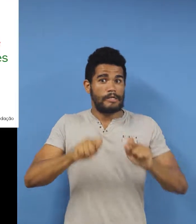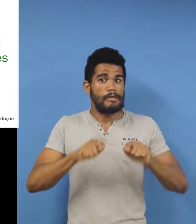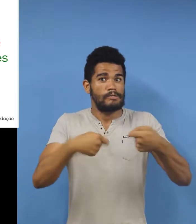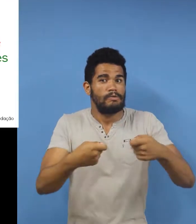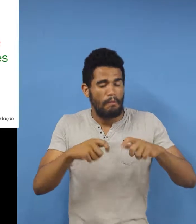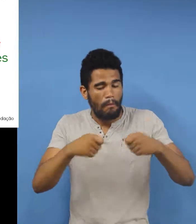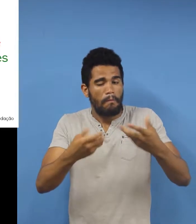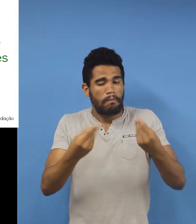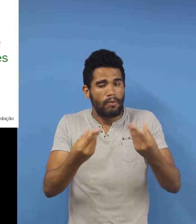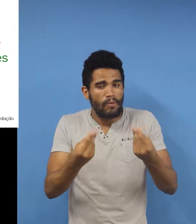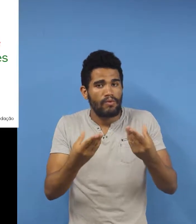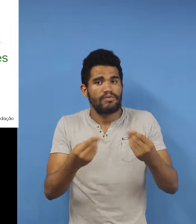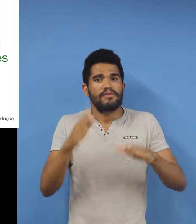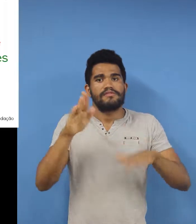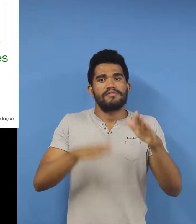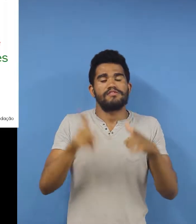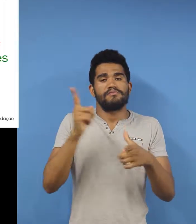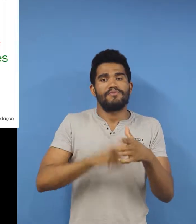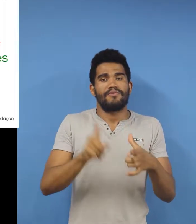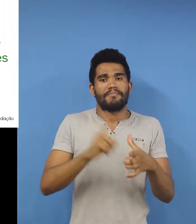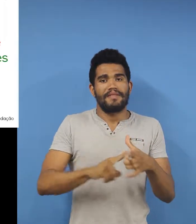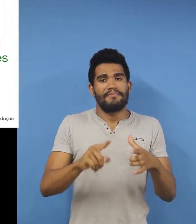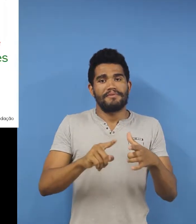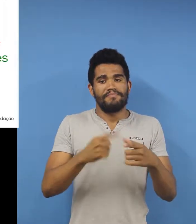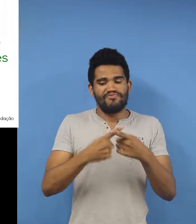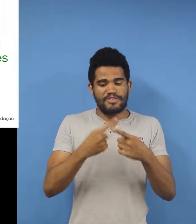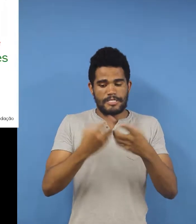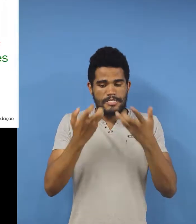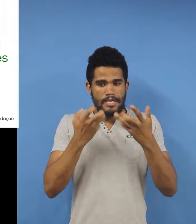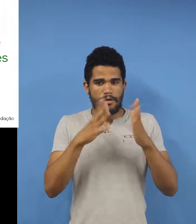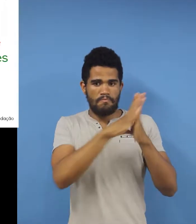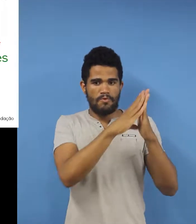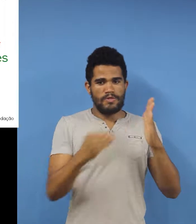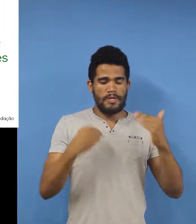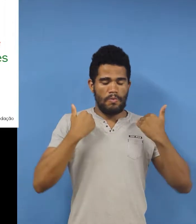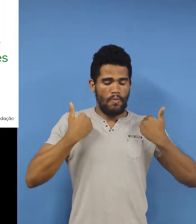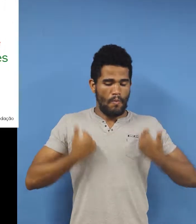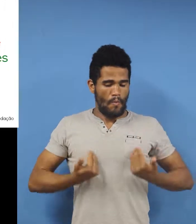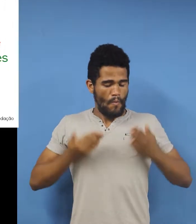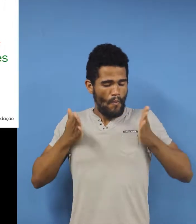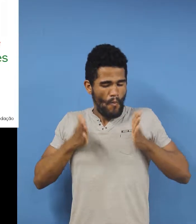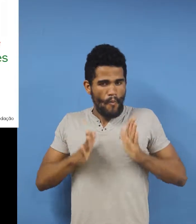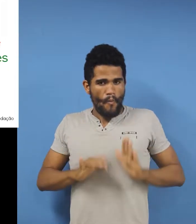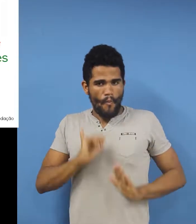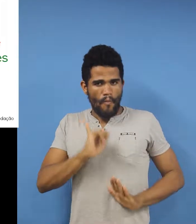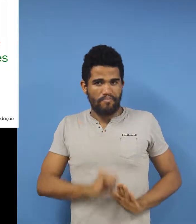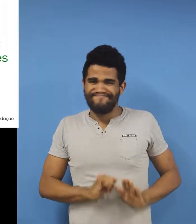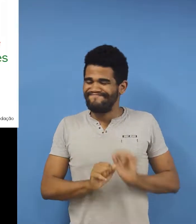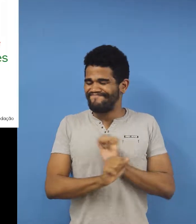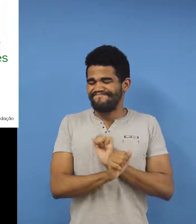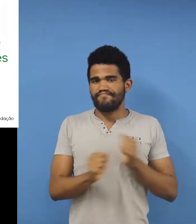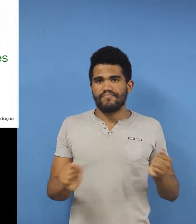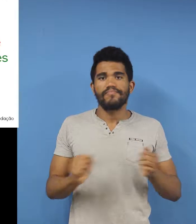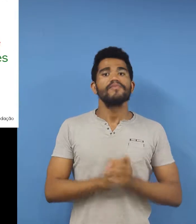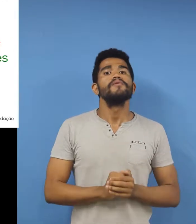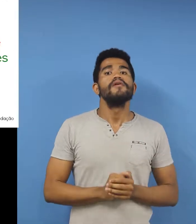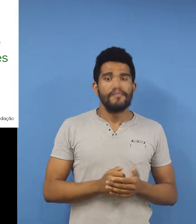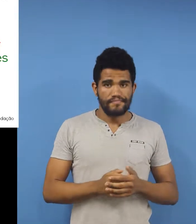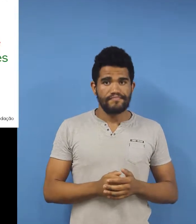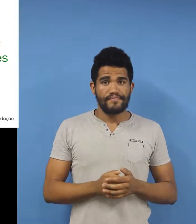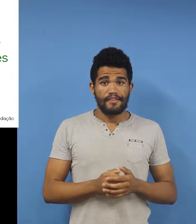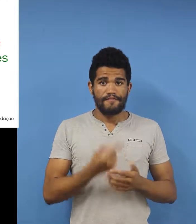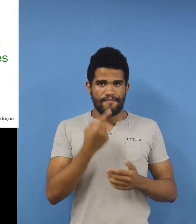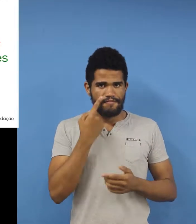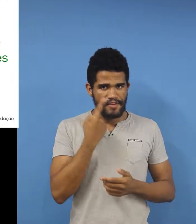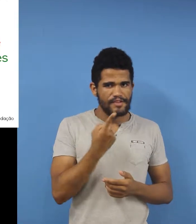refletir sobre as consequências do exagero de suas ações na busca pelo arquétipo, muitas vezes inalcançável. Veja